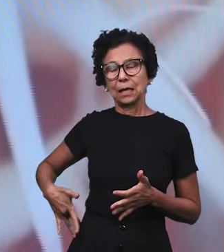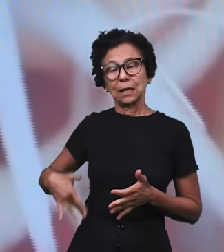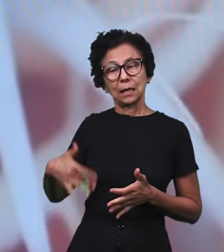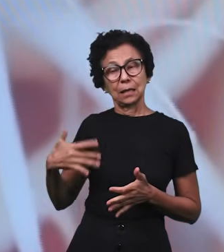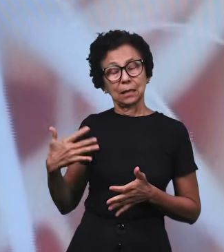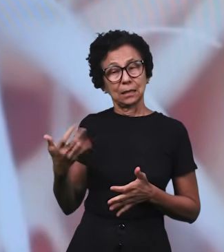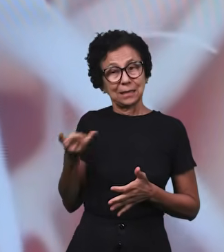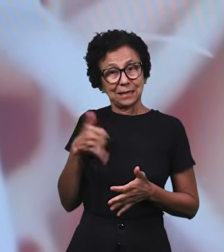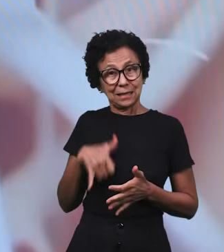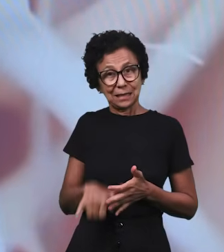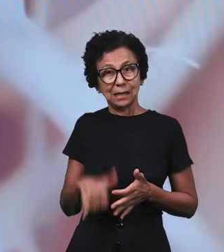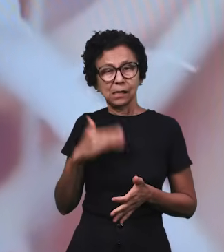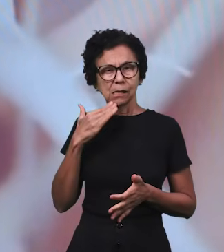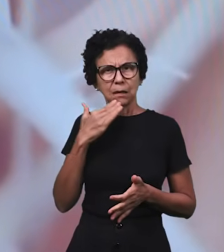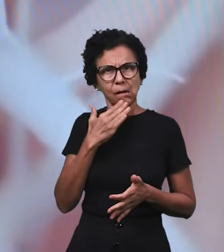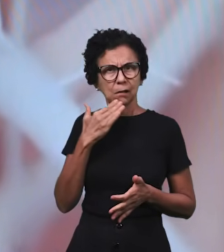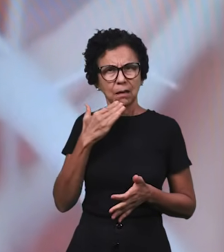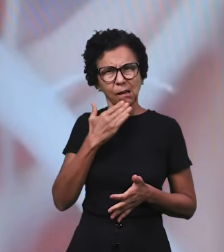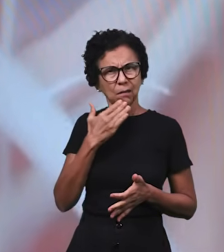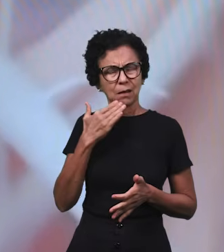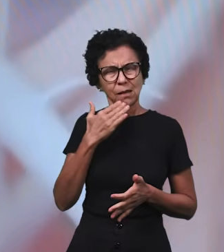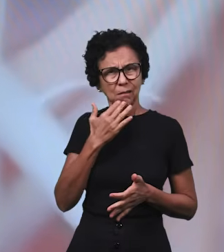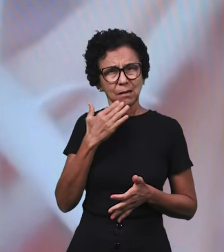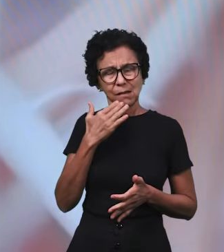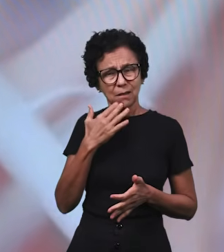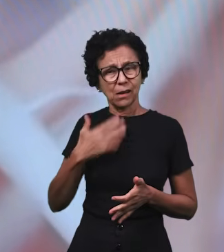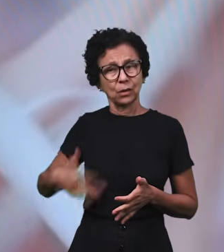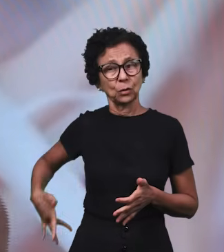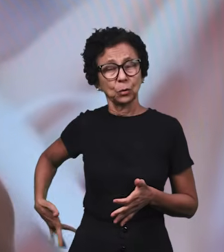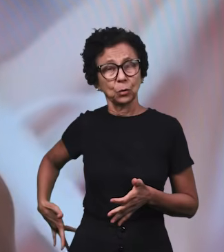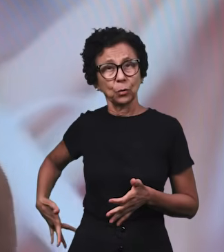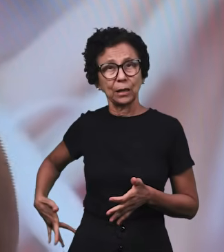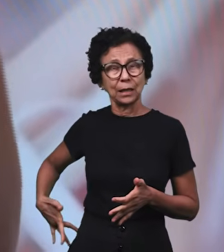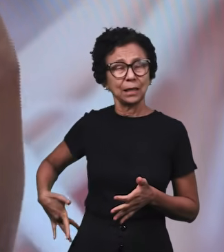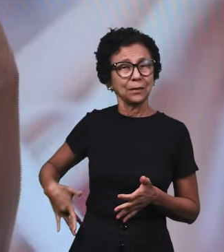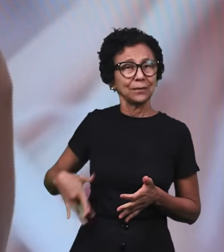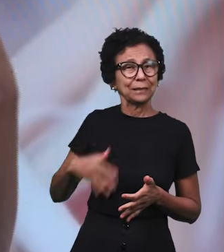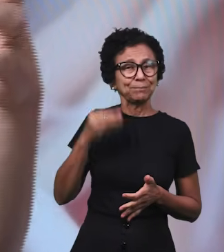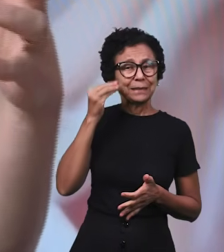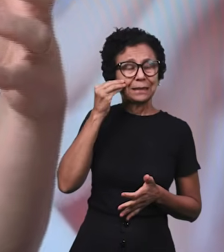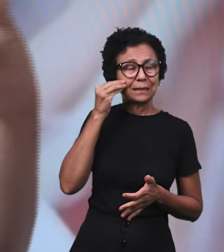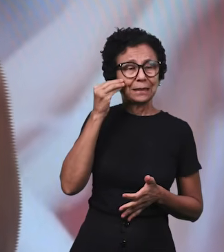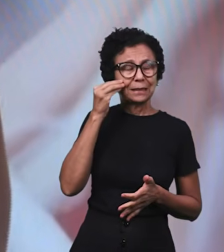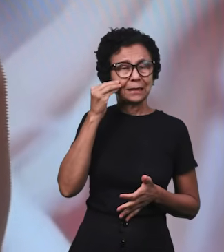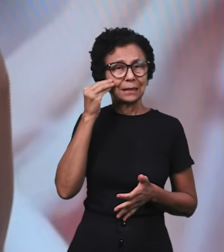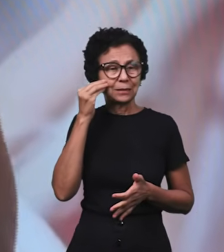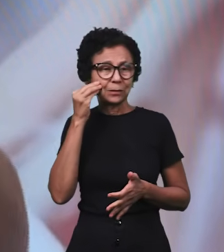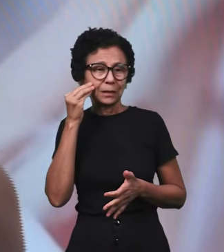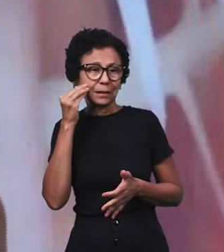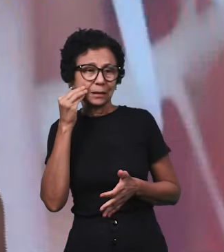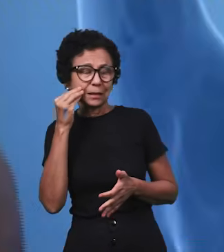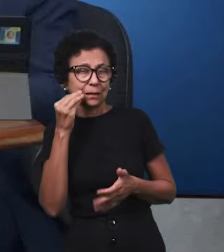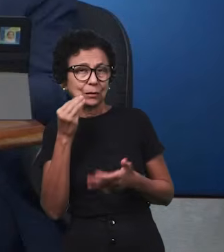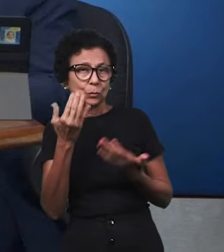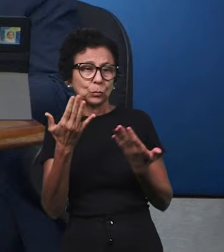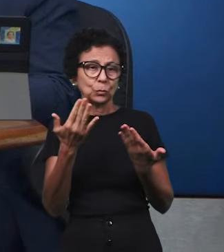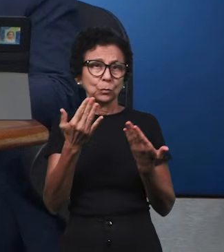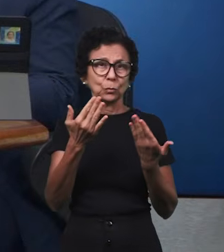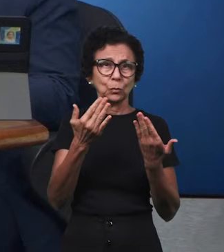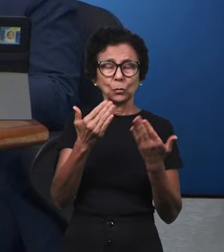se eles estão sendo lesados, se está ocorrendo cicatriz, ele vai tentando compensar de alguma forma. Ou ele